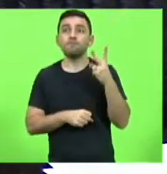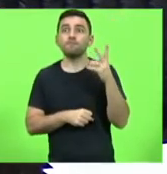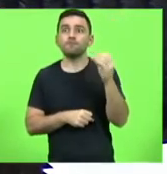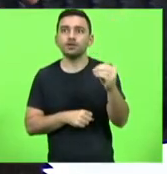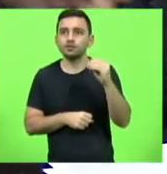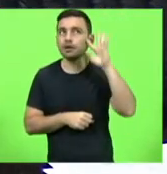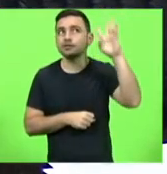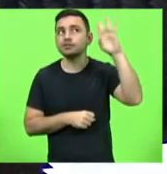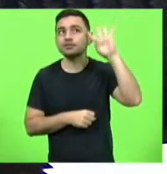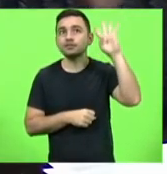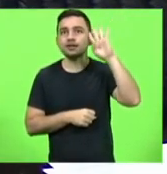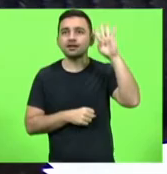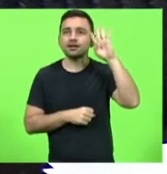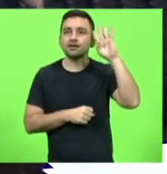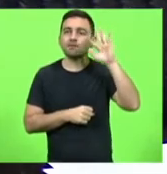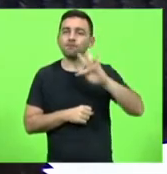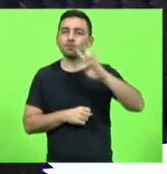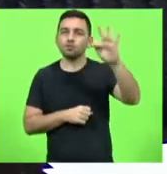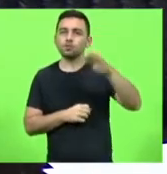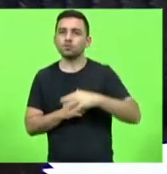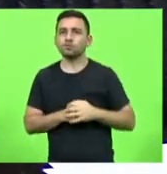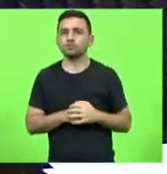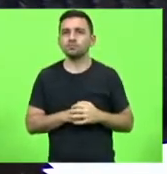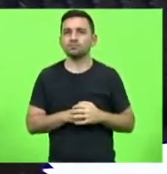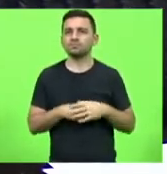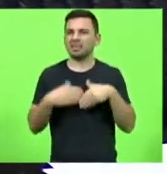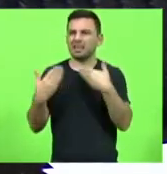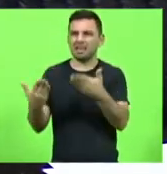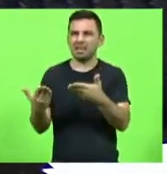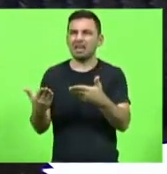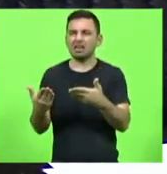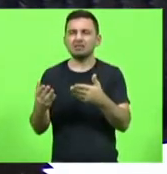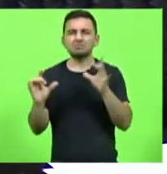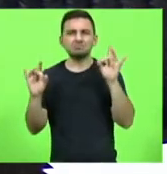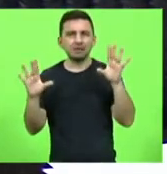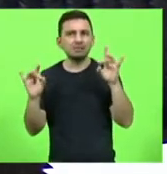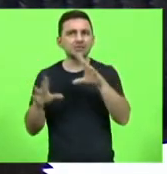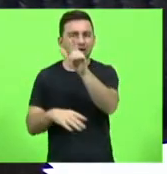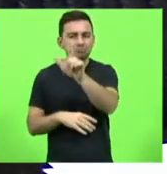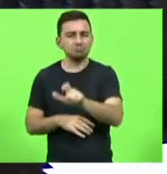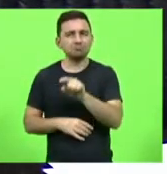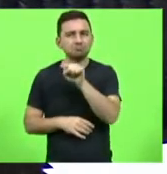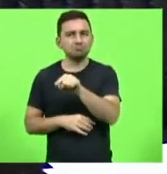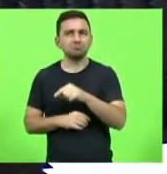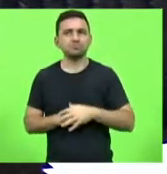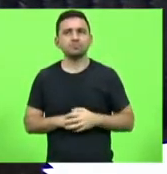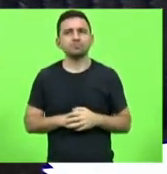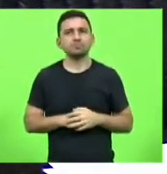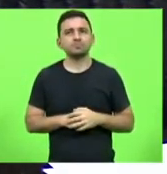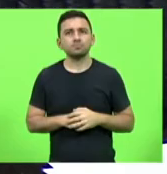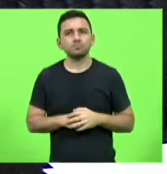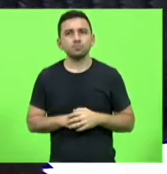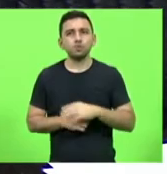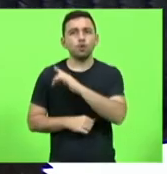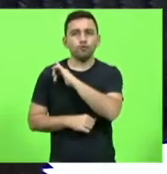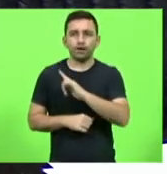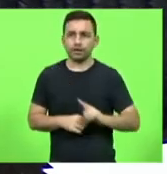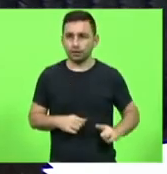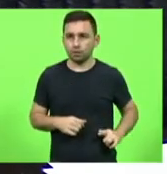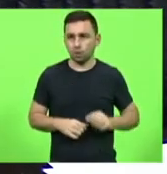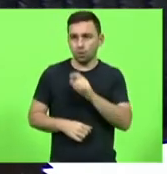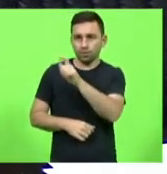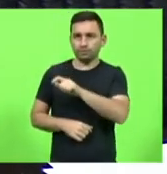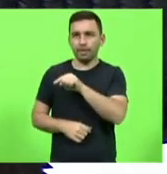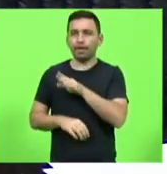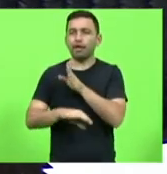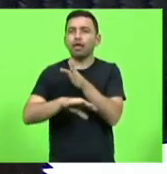aquele trânsito pesado, sem as alças, ele é tremendo, ele é um cara expert. O governador, quando chegou em Brasília, chegou